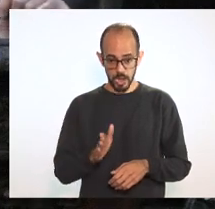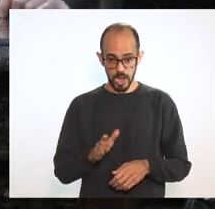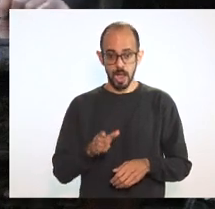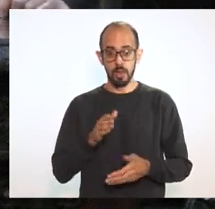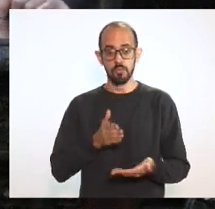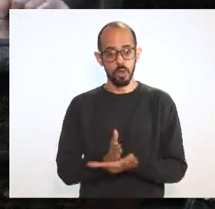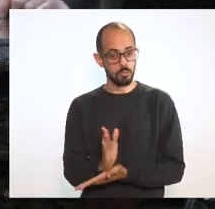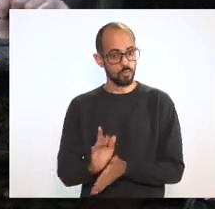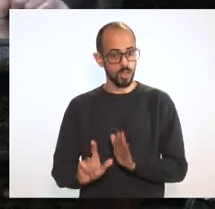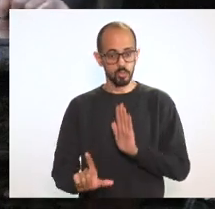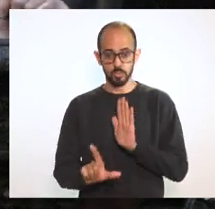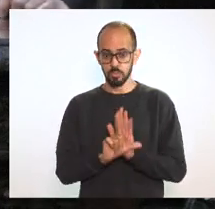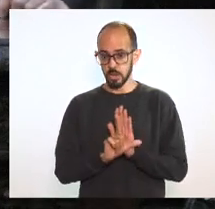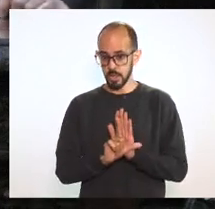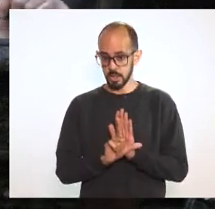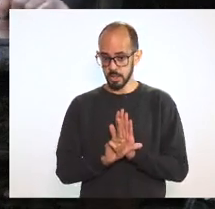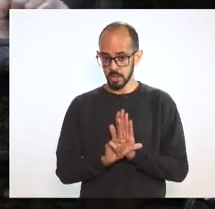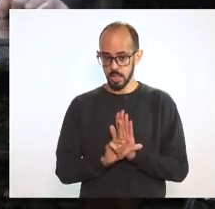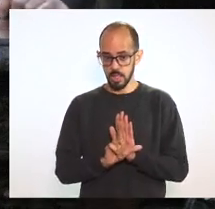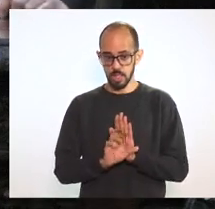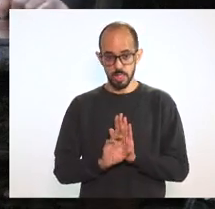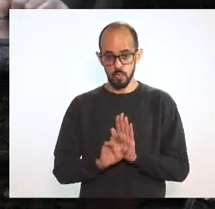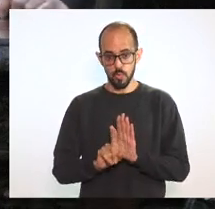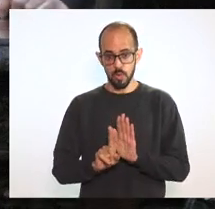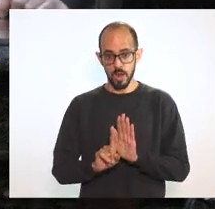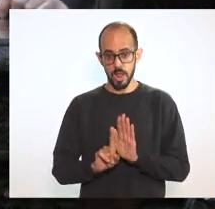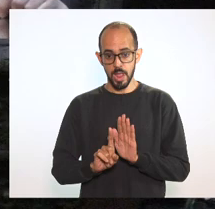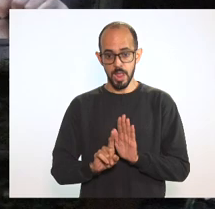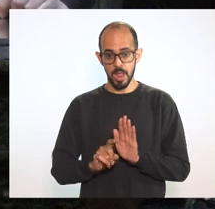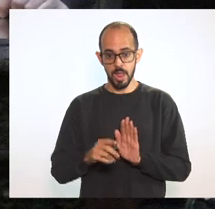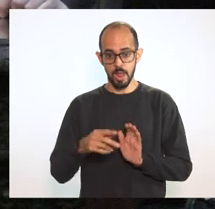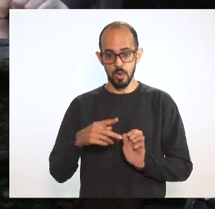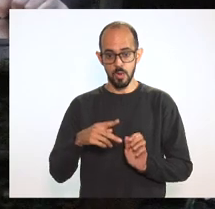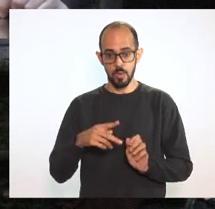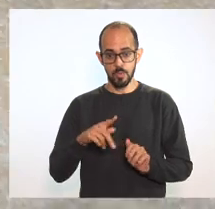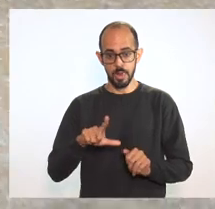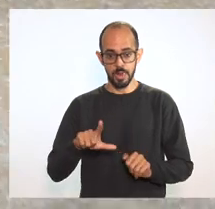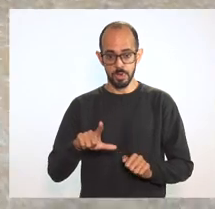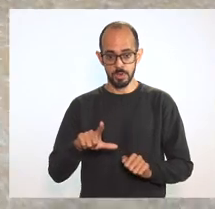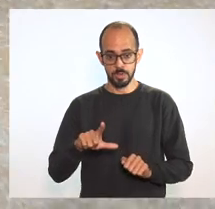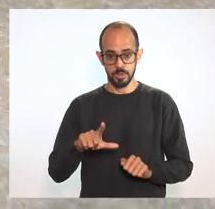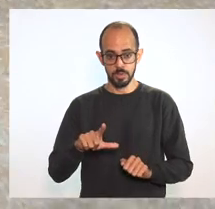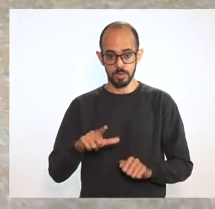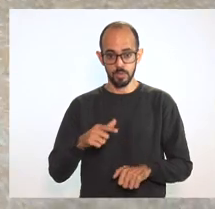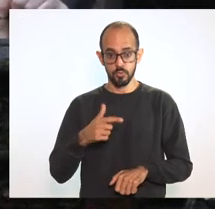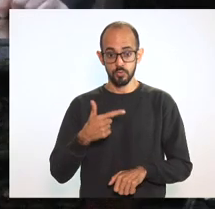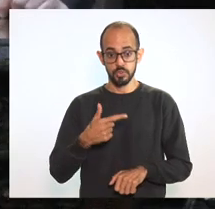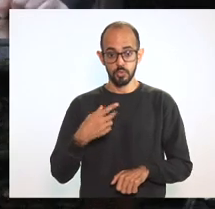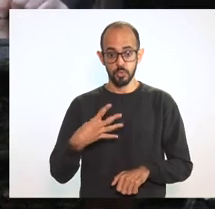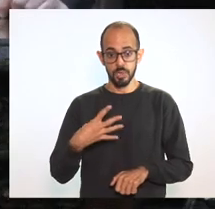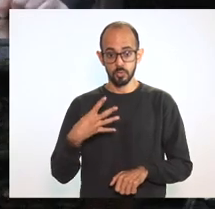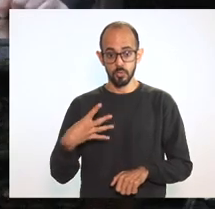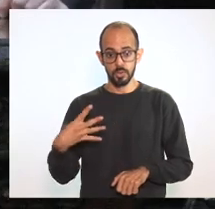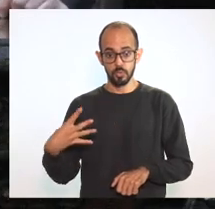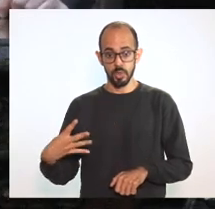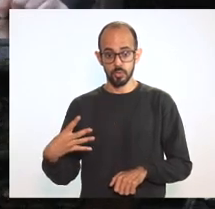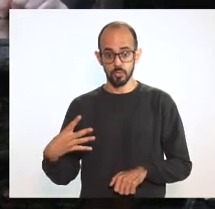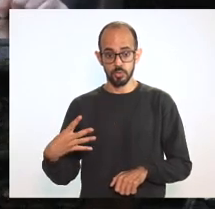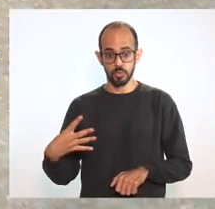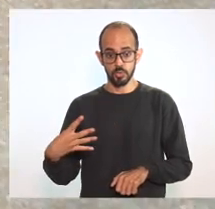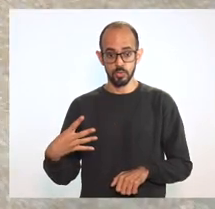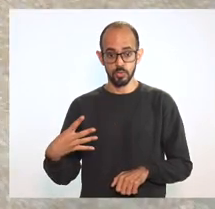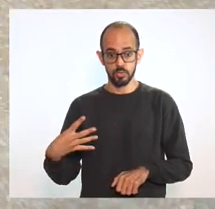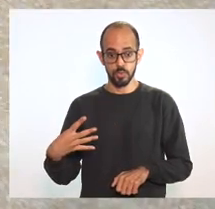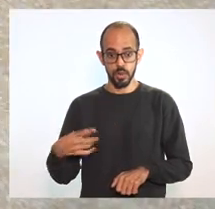lei. Não trata de alojamento, como disse o deputado Samuel. É o 2444. Vossa Excelência tem o projeto em mãos?